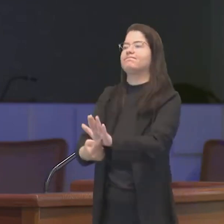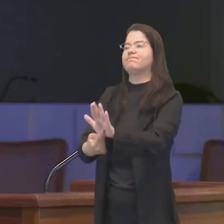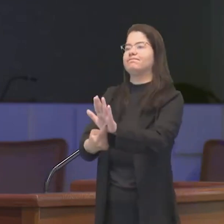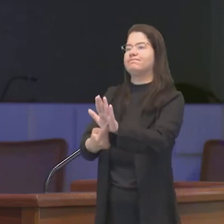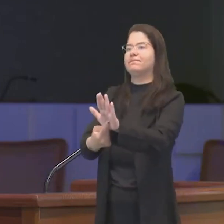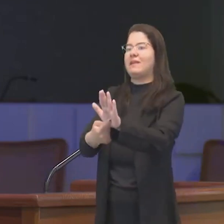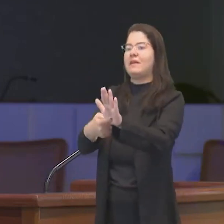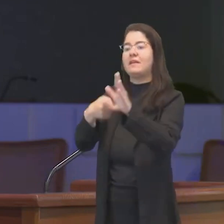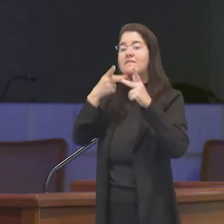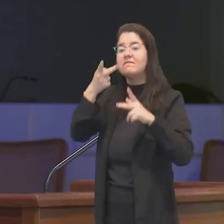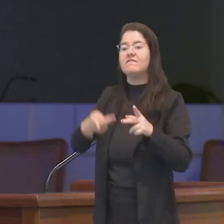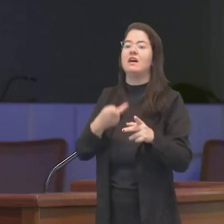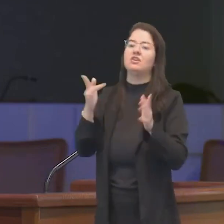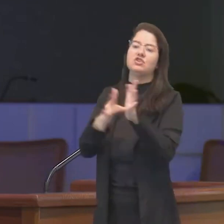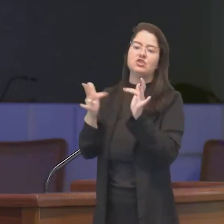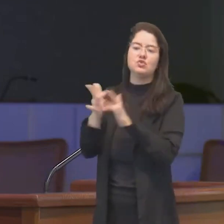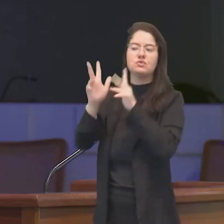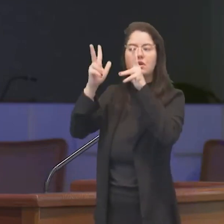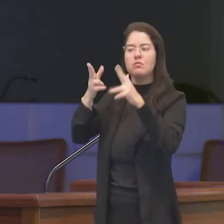mundo.